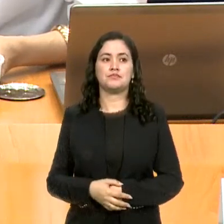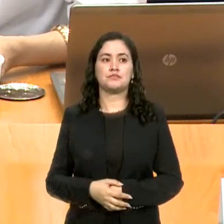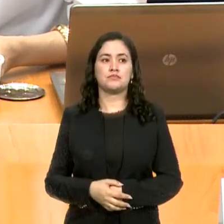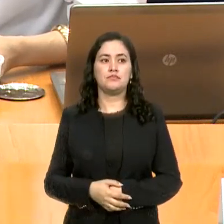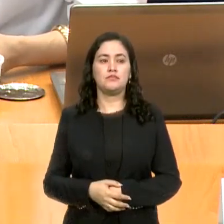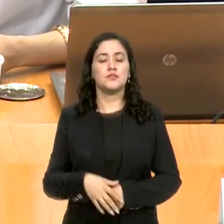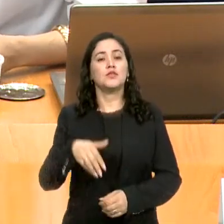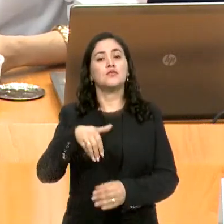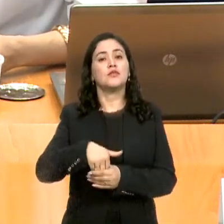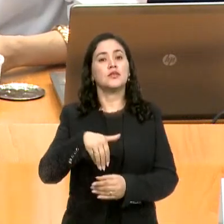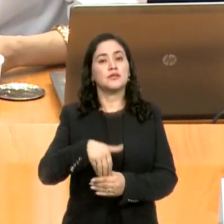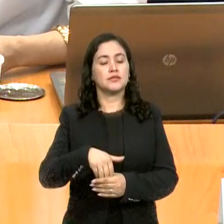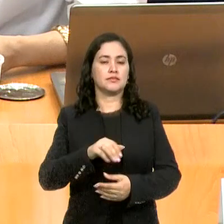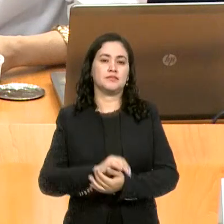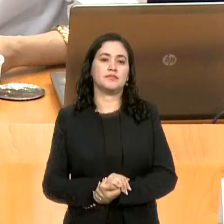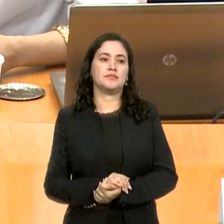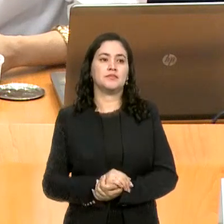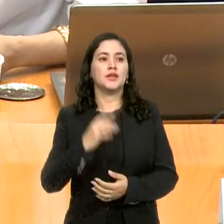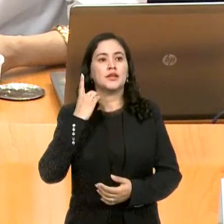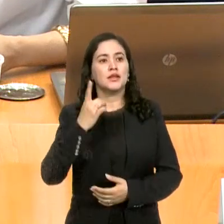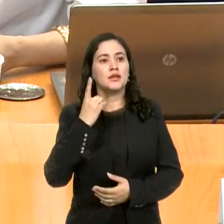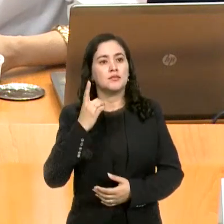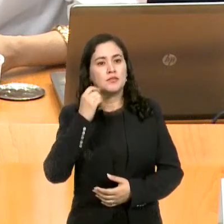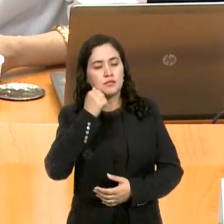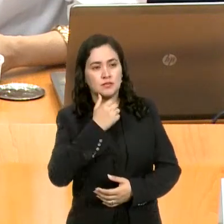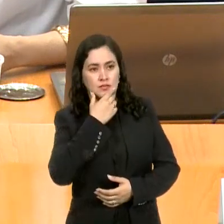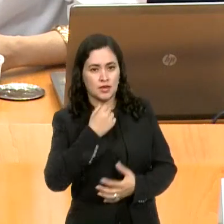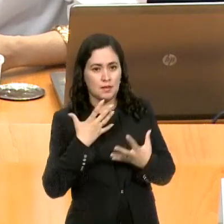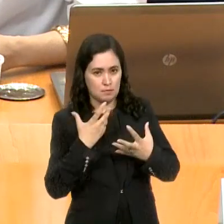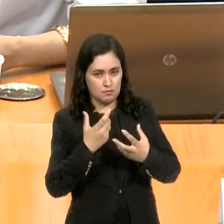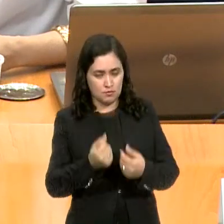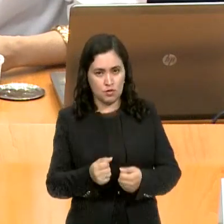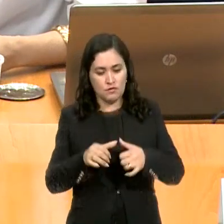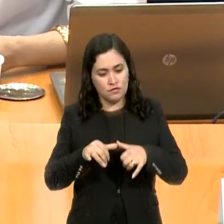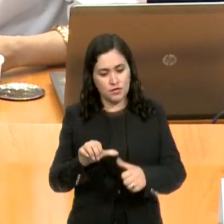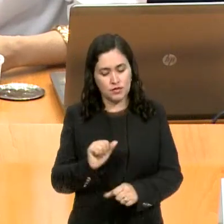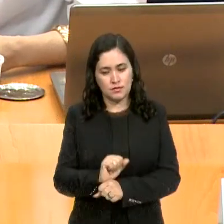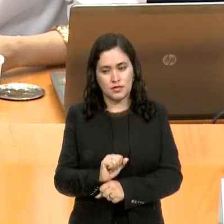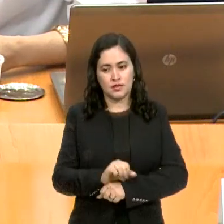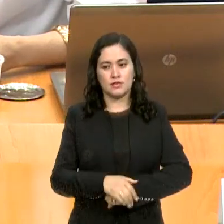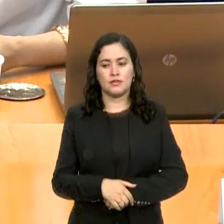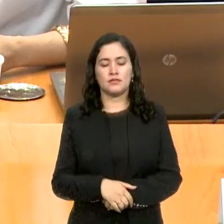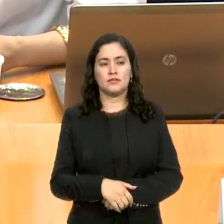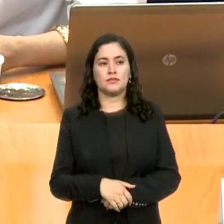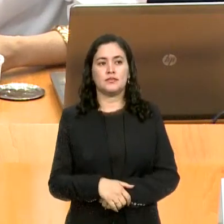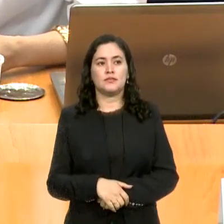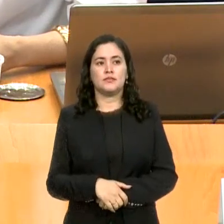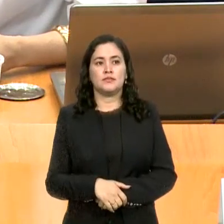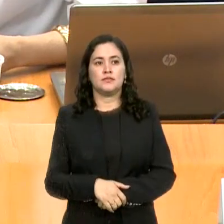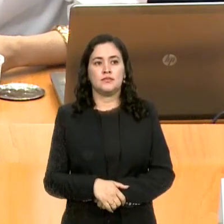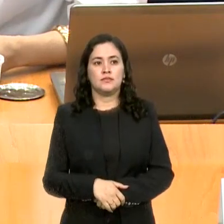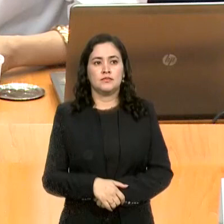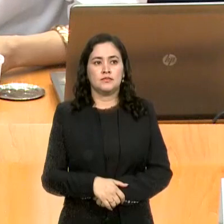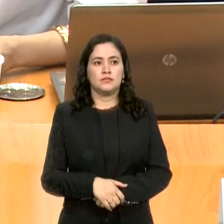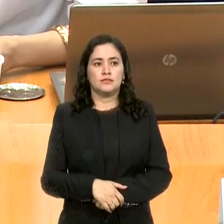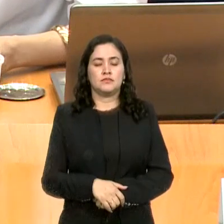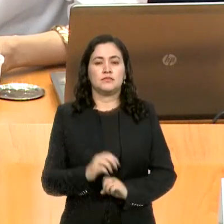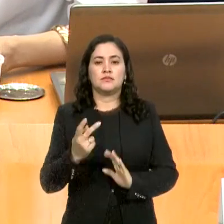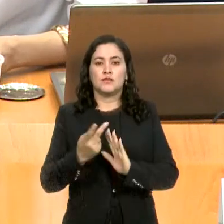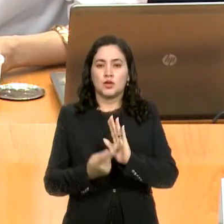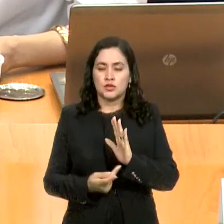em votação, os deputados e deputadas que aprovam permaneçam como estão.